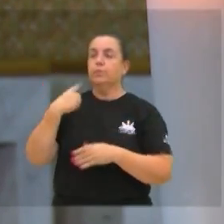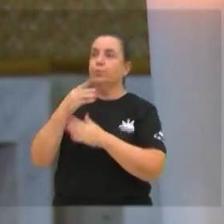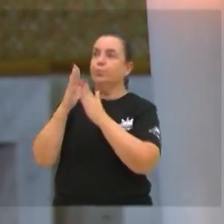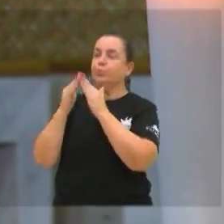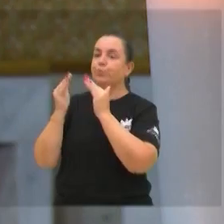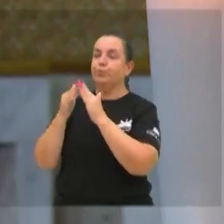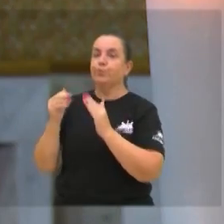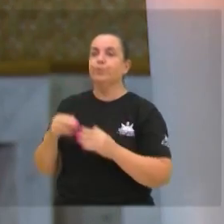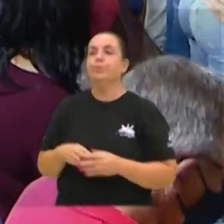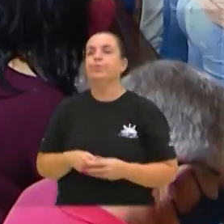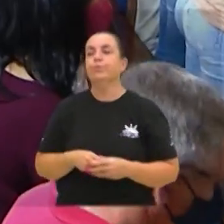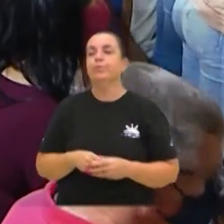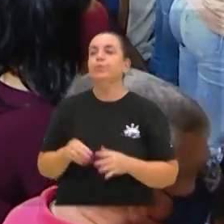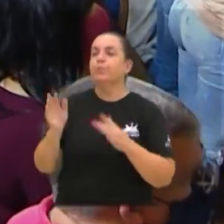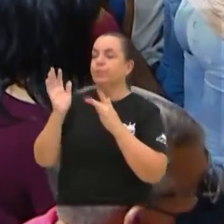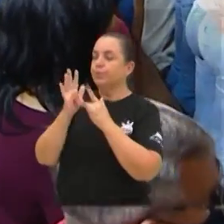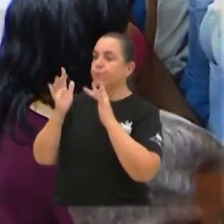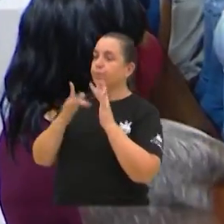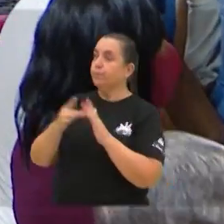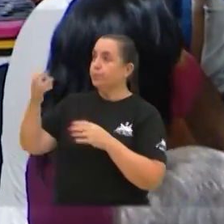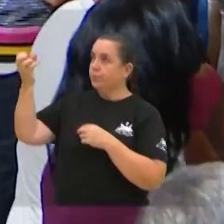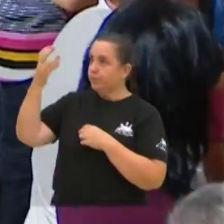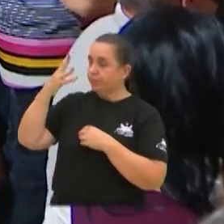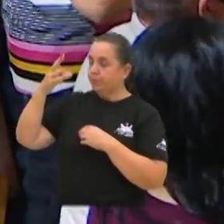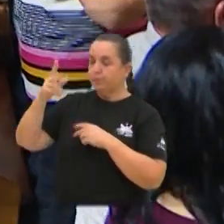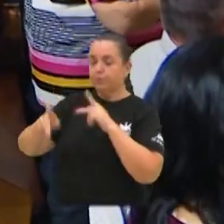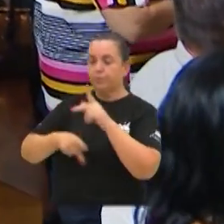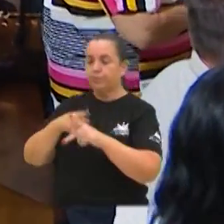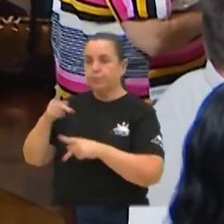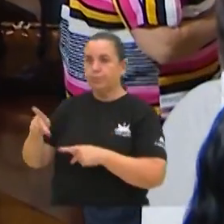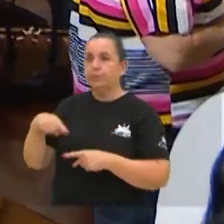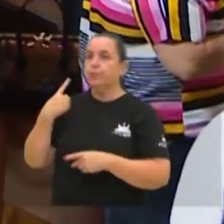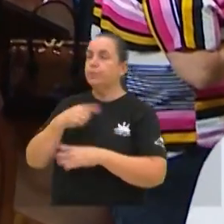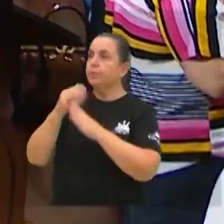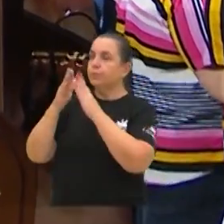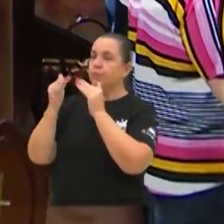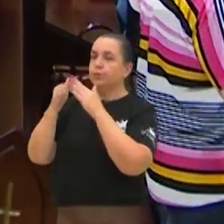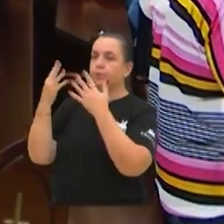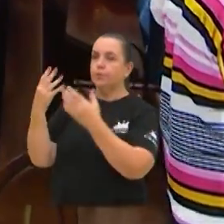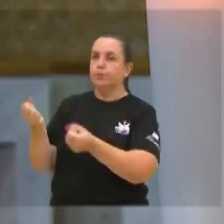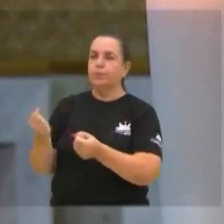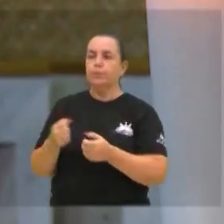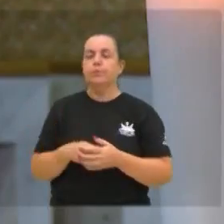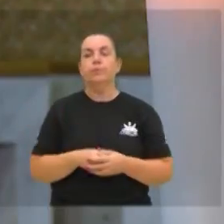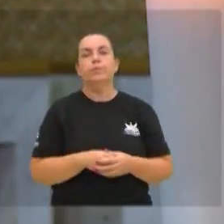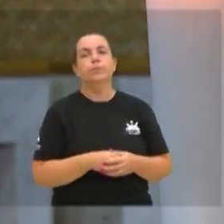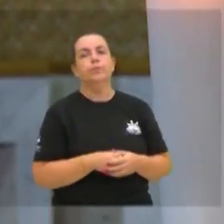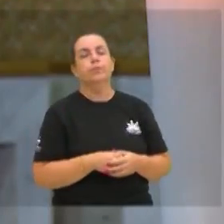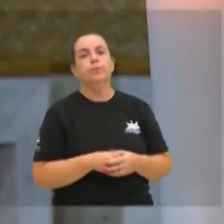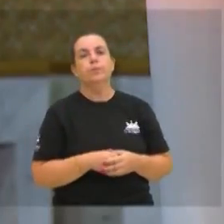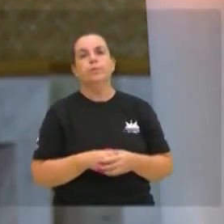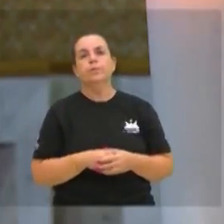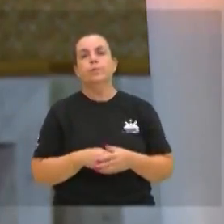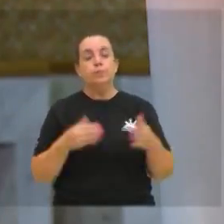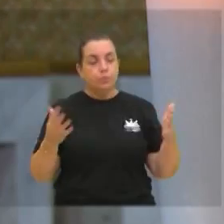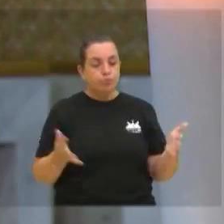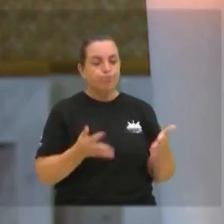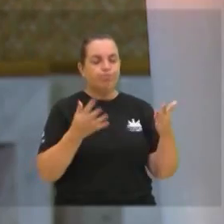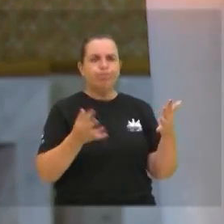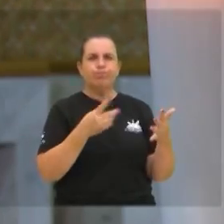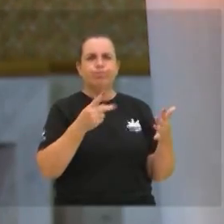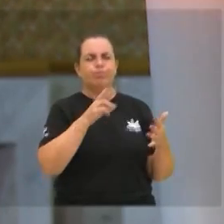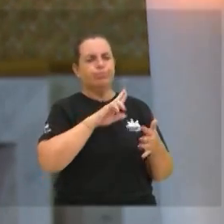vos pedimos. Cristo, luz dos povos, ouvi-nos. Animai, Senhor, todos